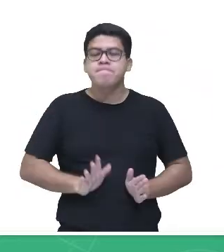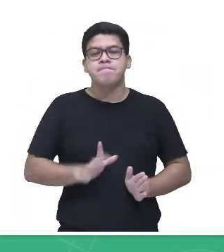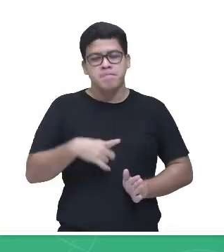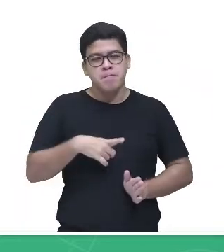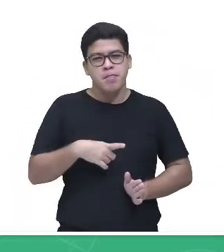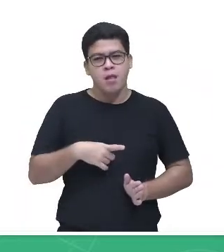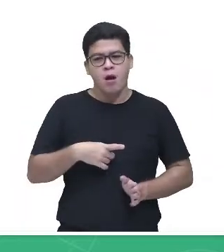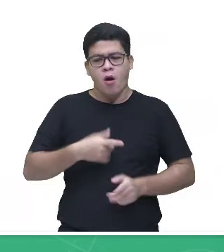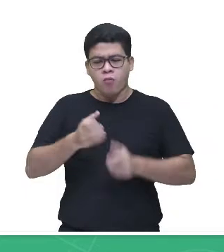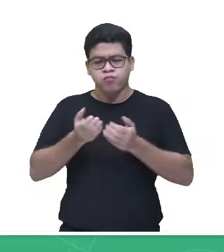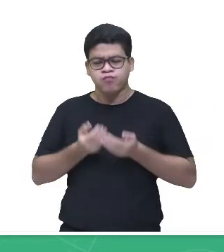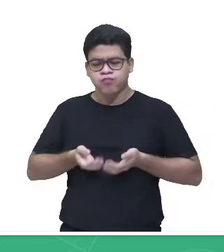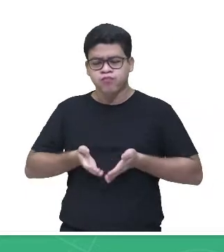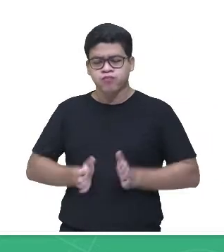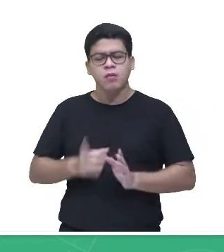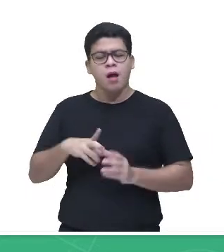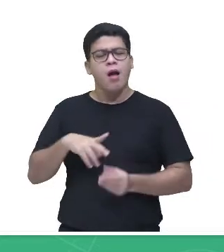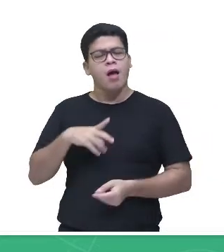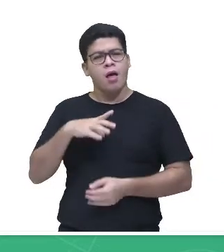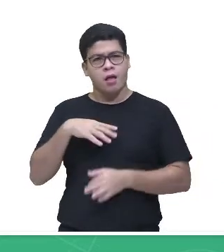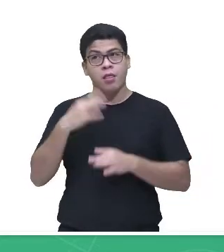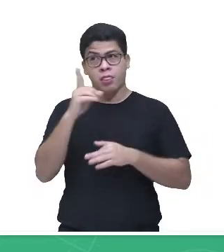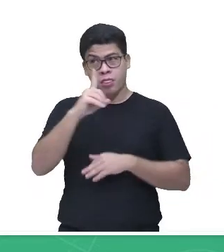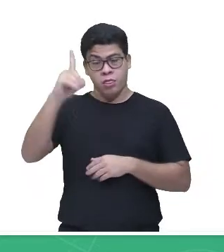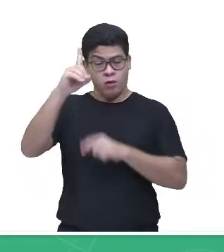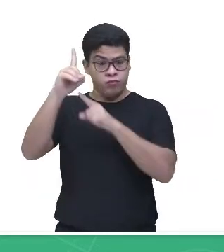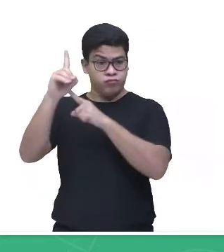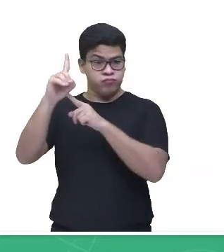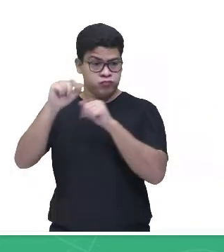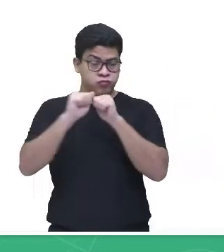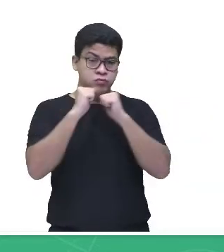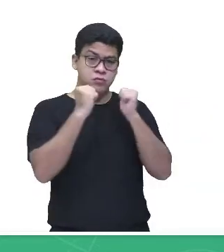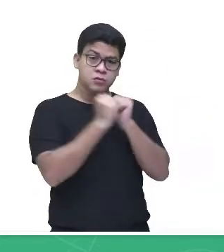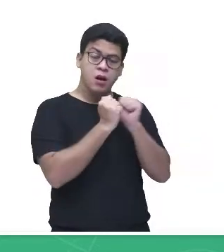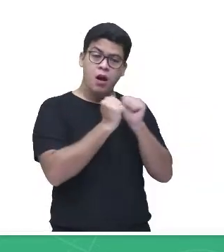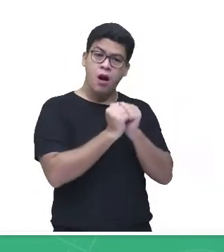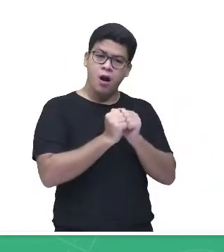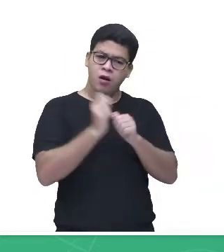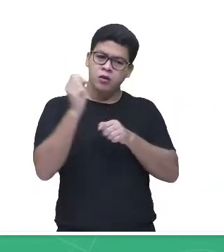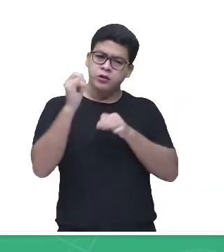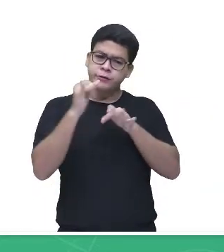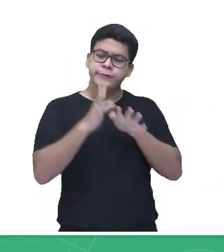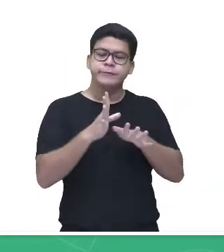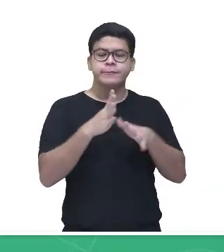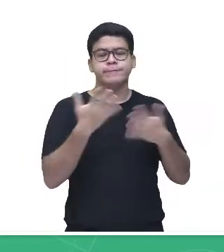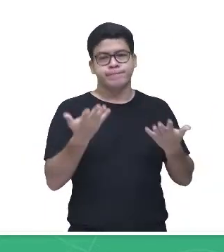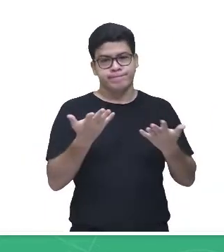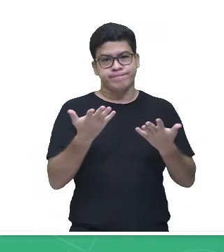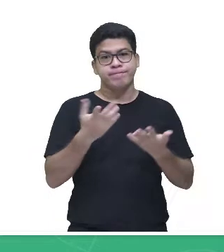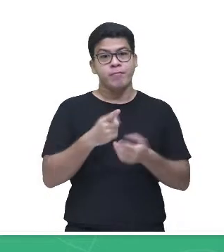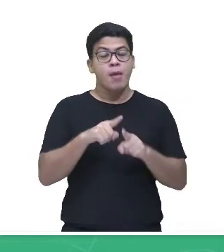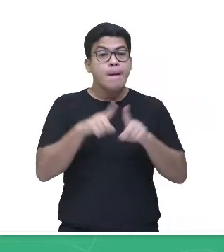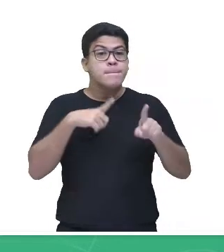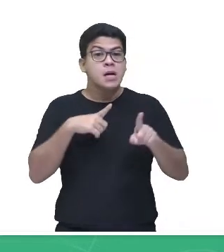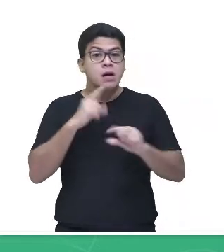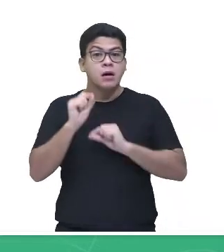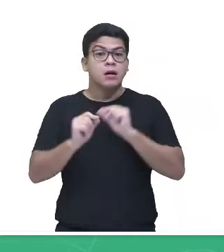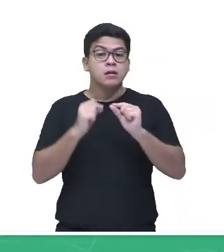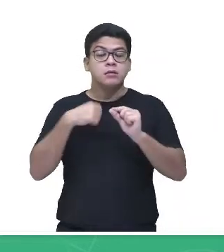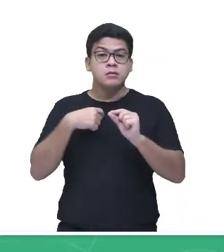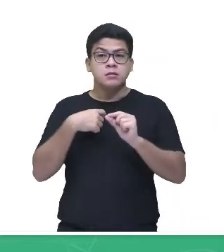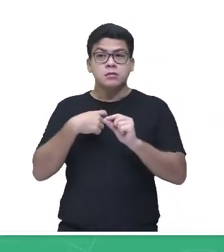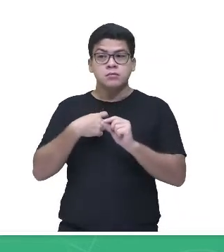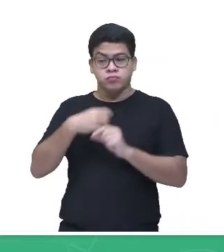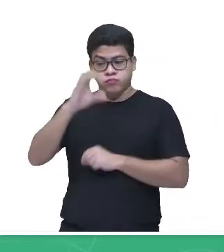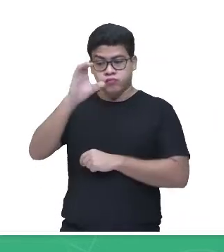herdou o trono, Deus está envolvido nisso. Para apoiar ainda mais essa ideia, eu tenho o quê? A Igreja